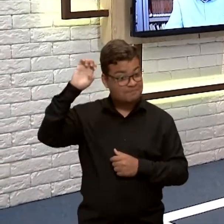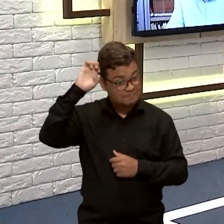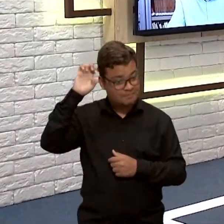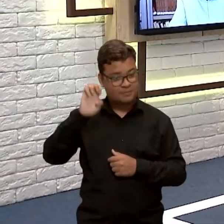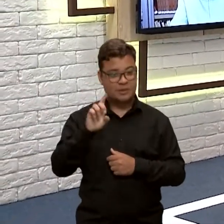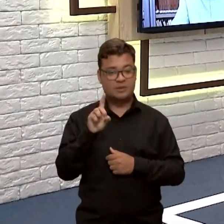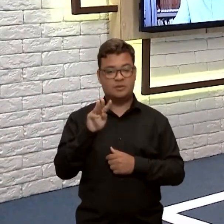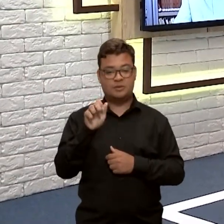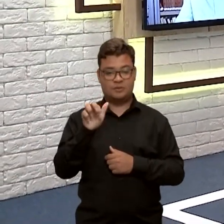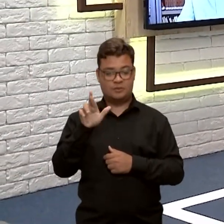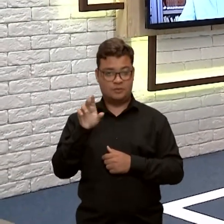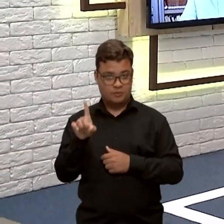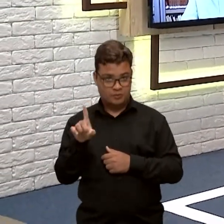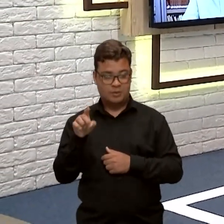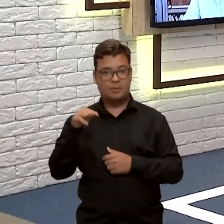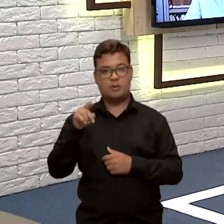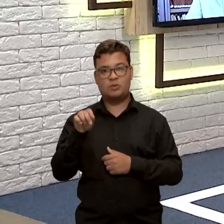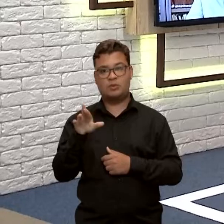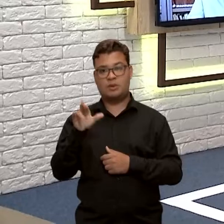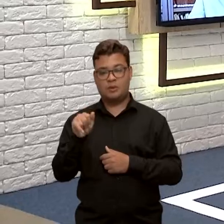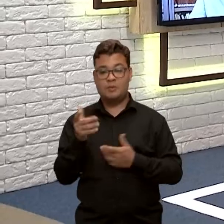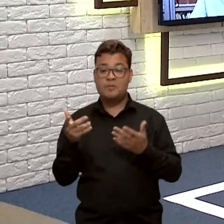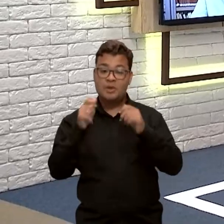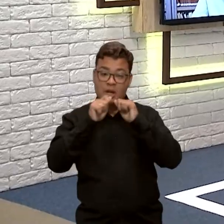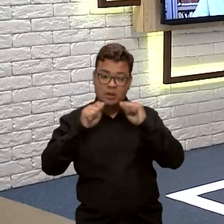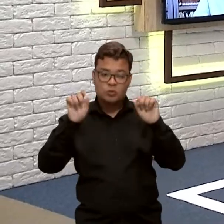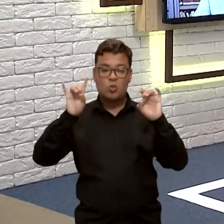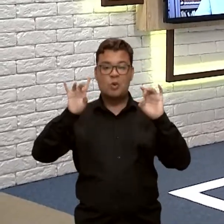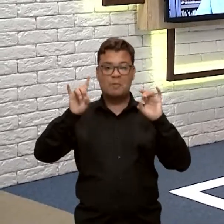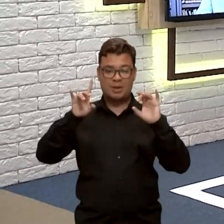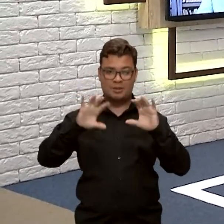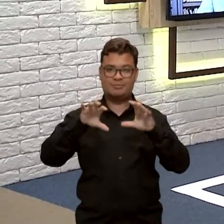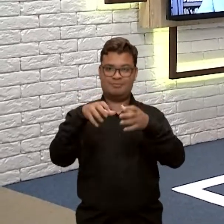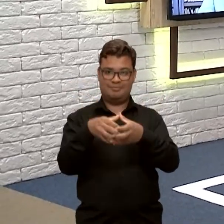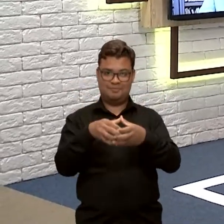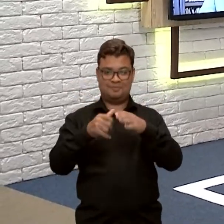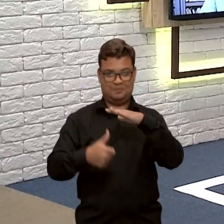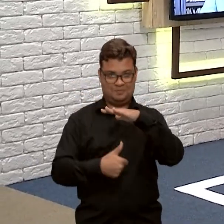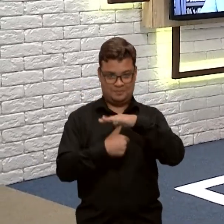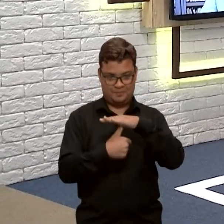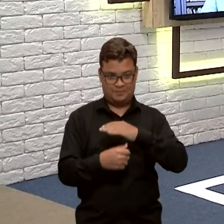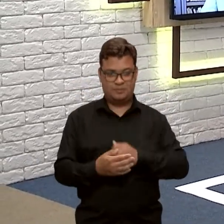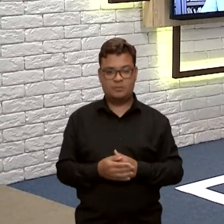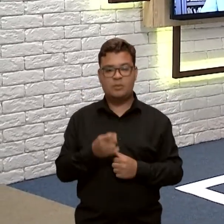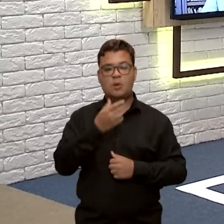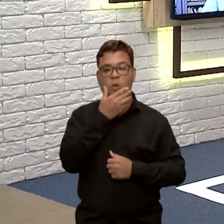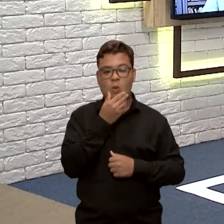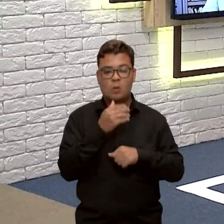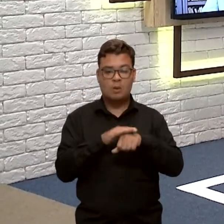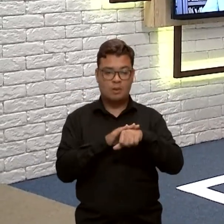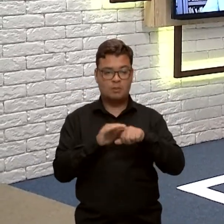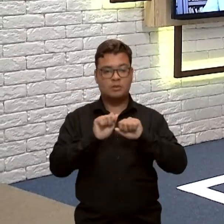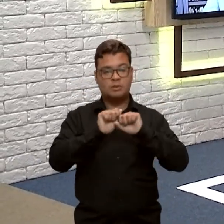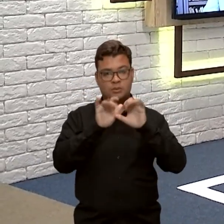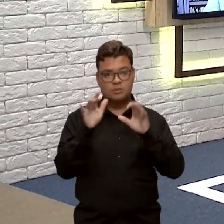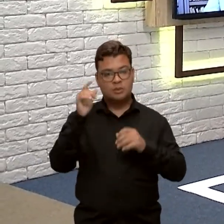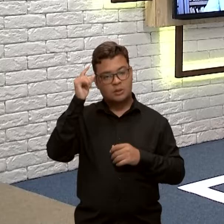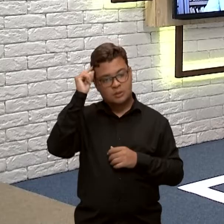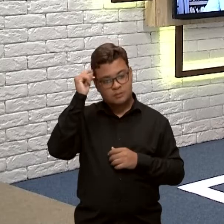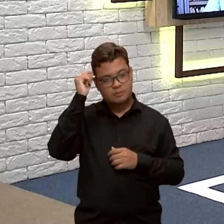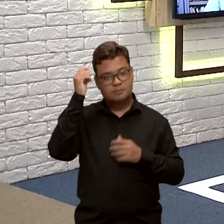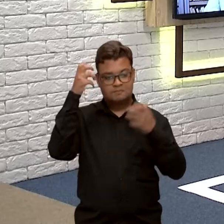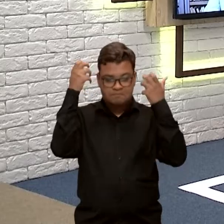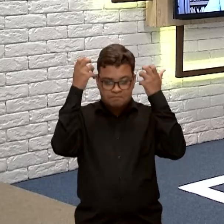é assessor especial do gabinete da reitoria. Ele se identifica como um homem de pele clara, com cabelos